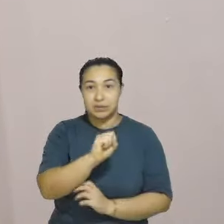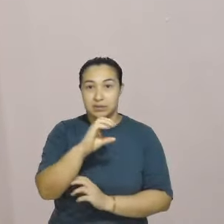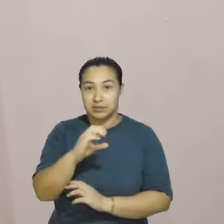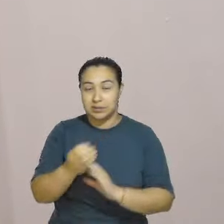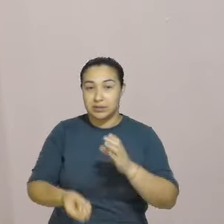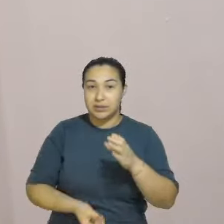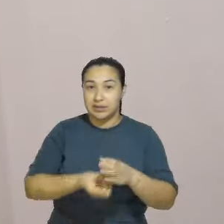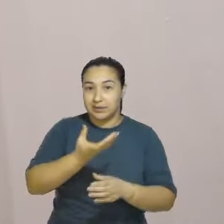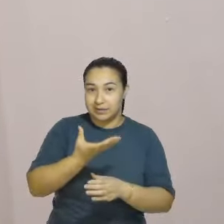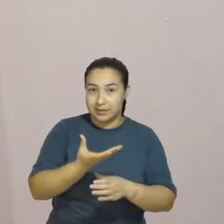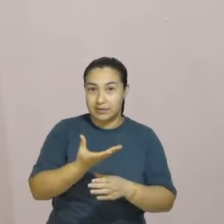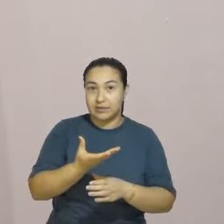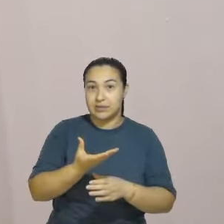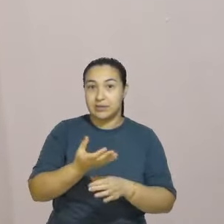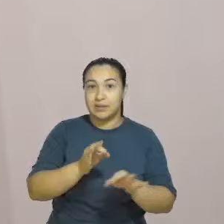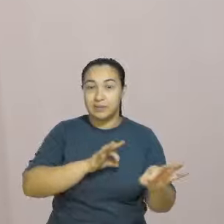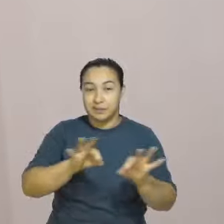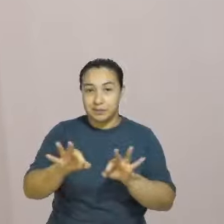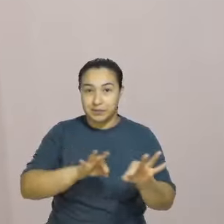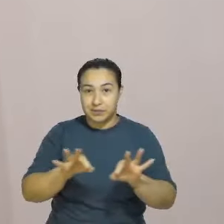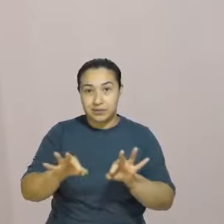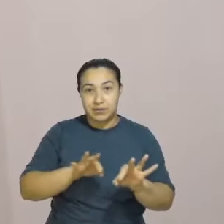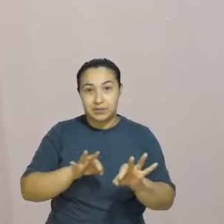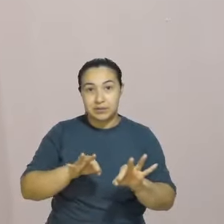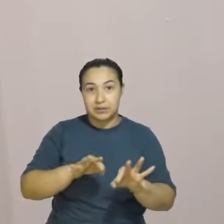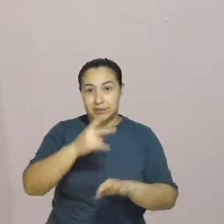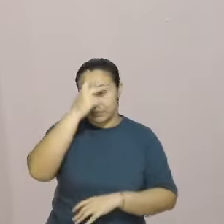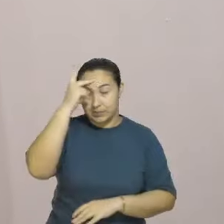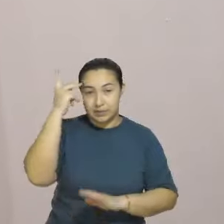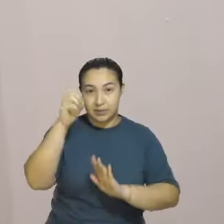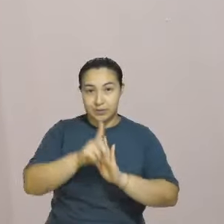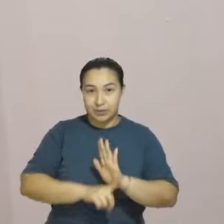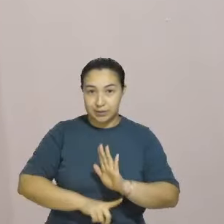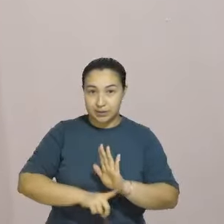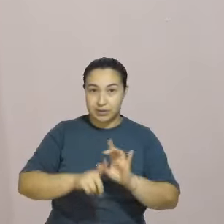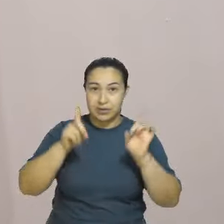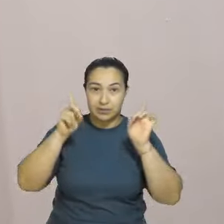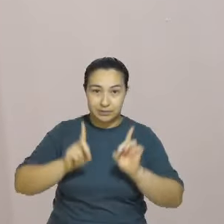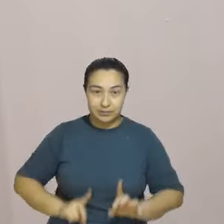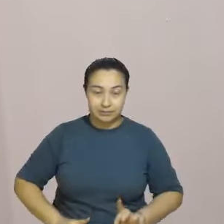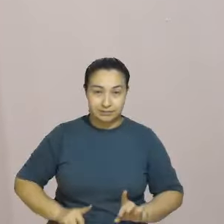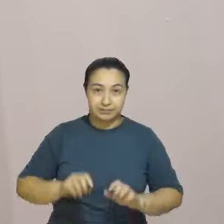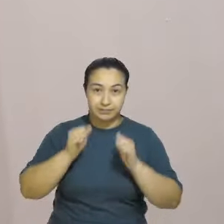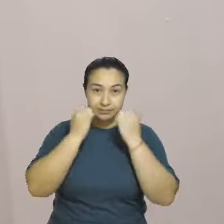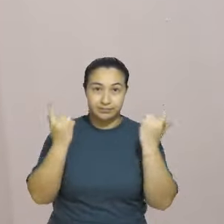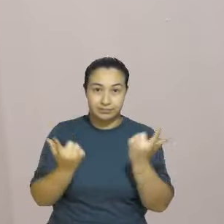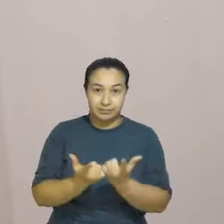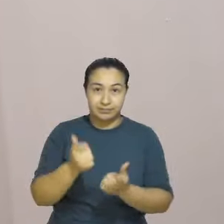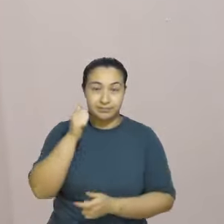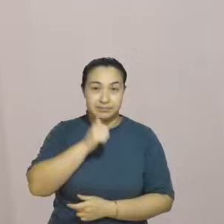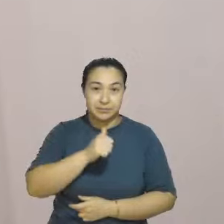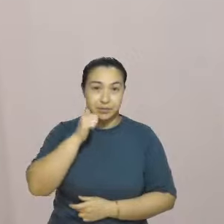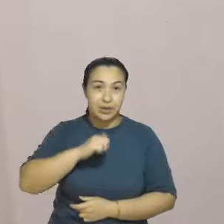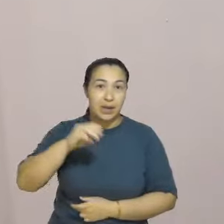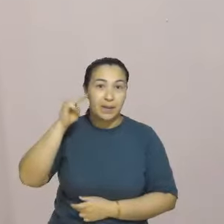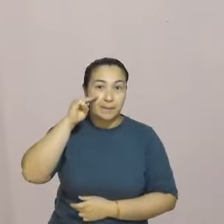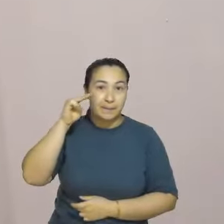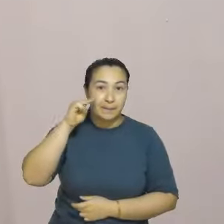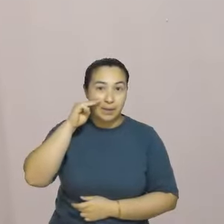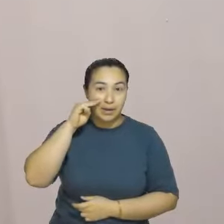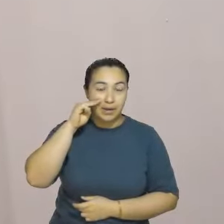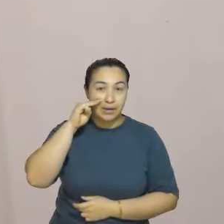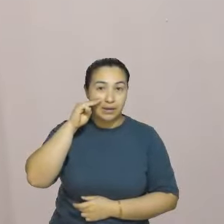da Comissão de Defesa dos Direitos da Pessoa com Deficiência da LESC. Marlene Fengler, diretora da Escola